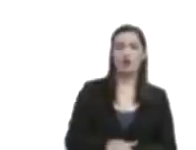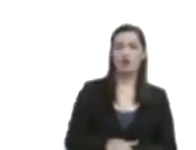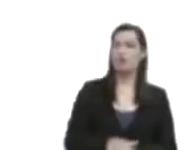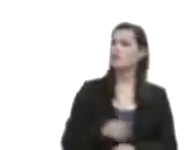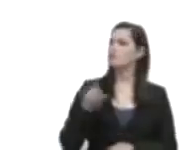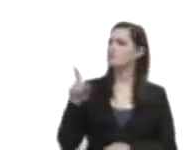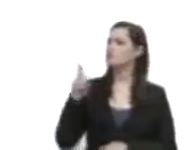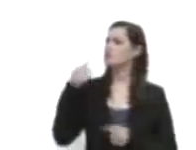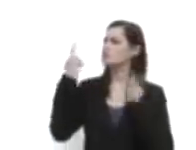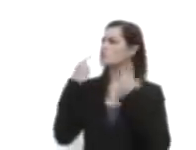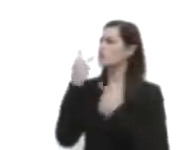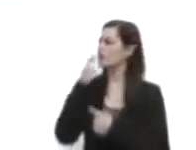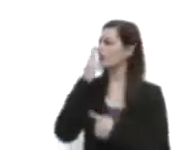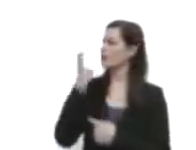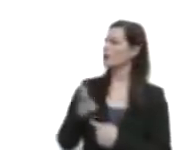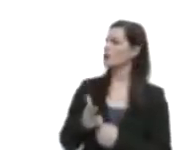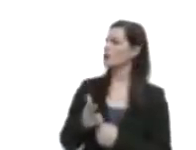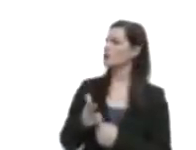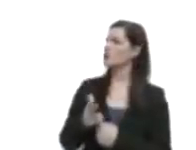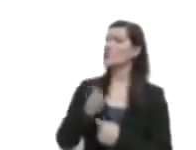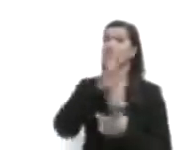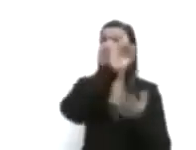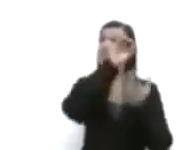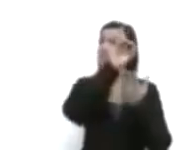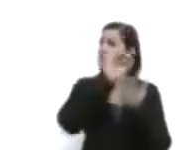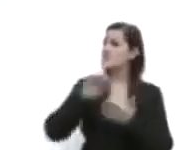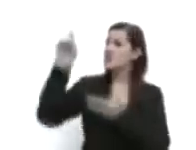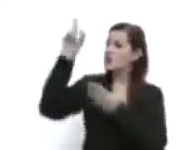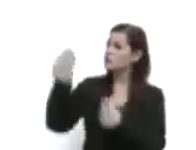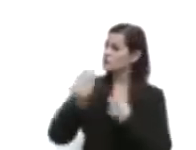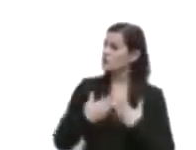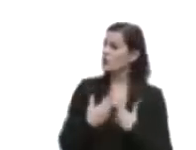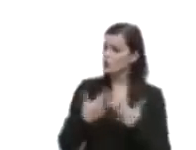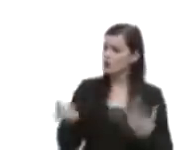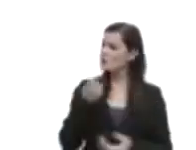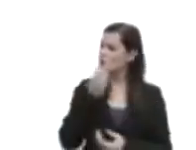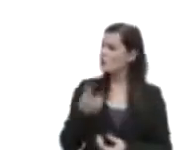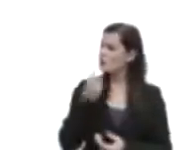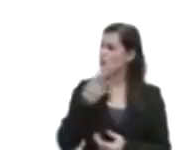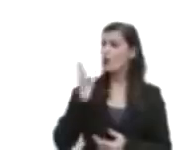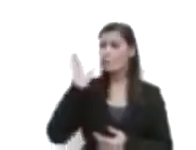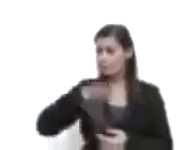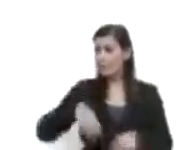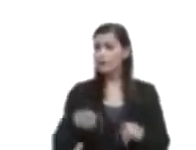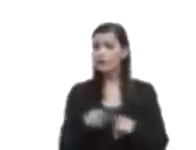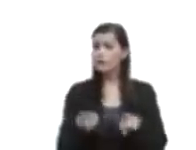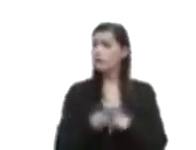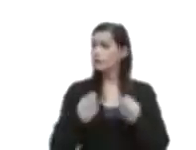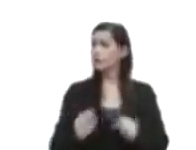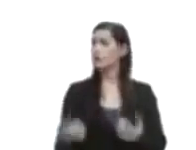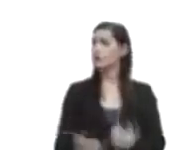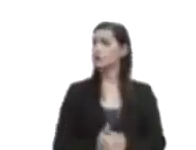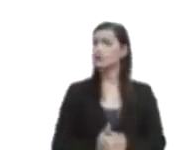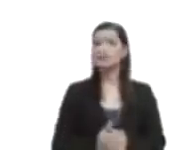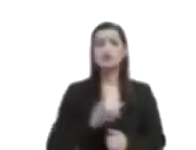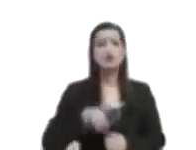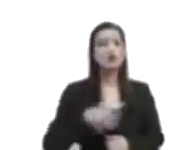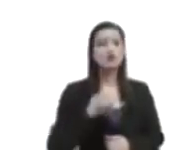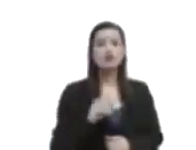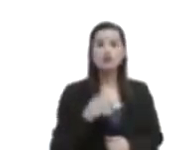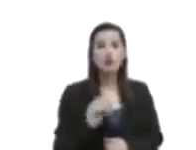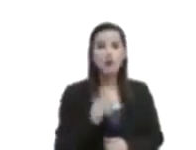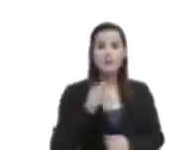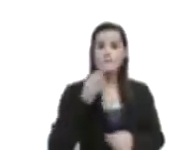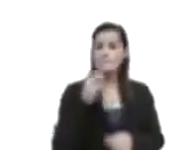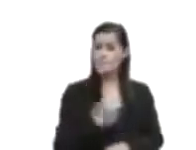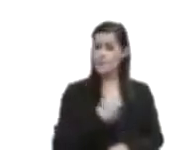falas como qualquer doida: temos recebido o bem de Deus, não receberemos também o mal? Em tudo isso Jó não pecou. O que que ele fez? Esse tipo